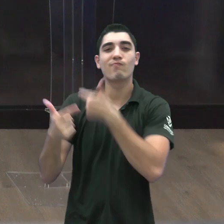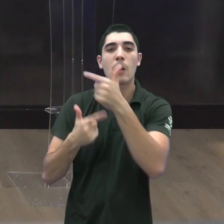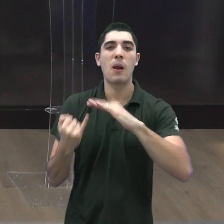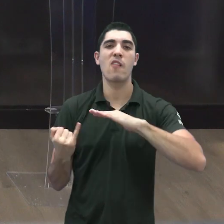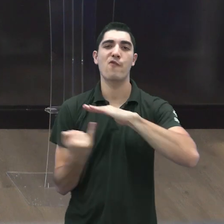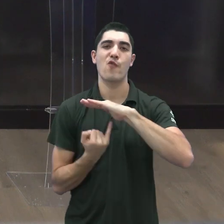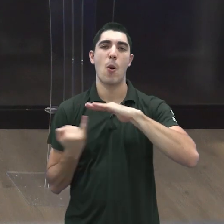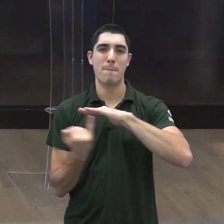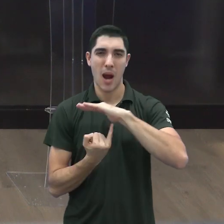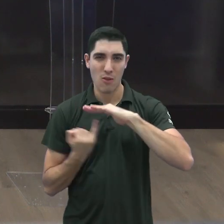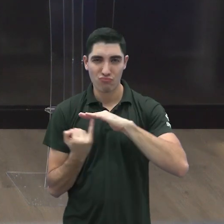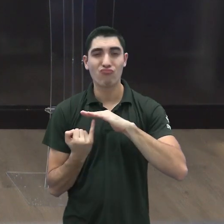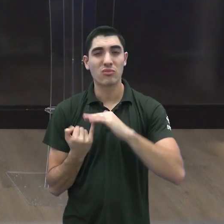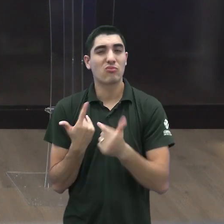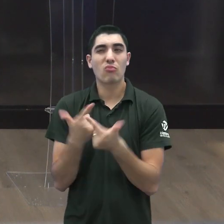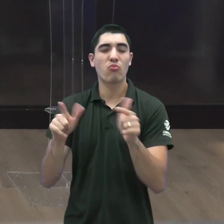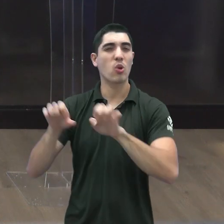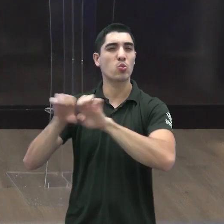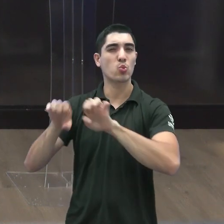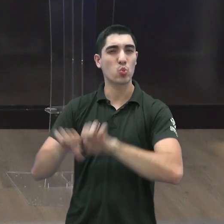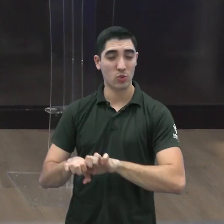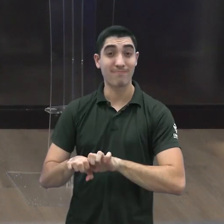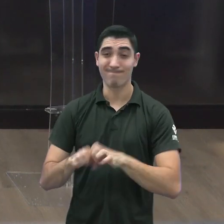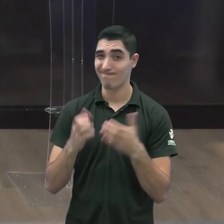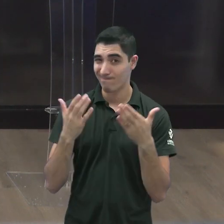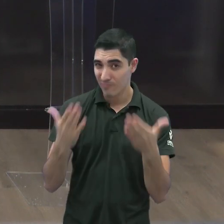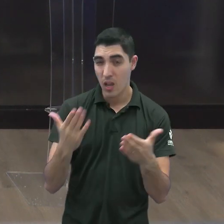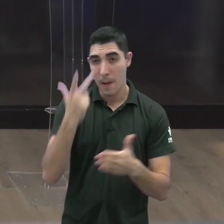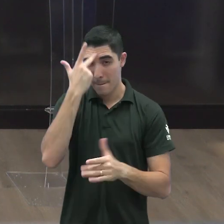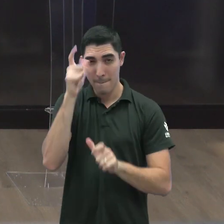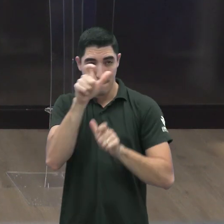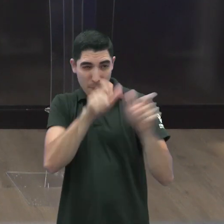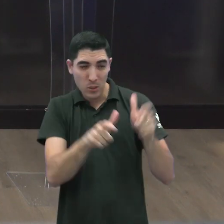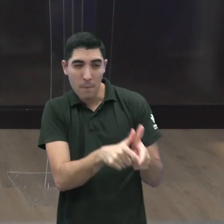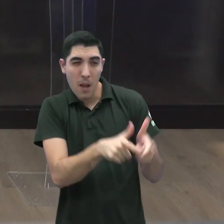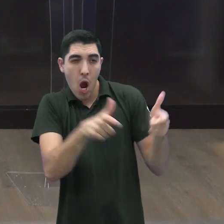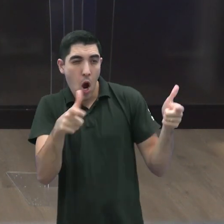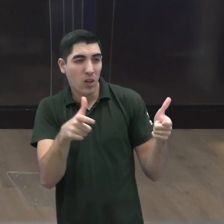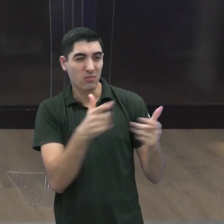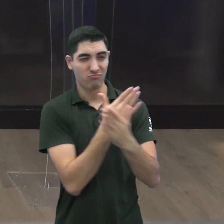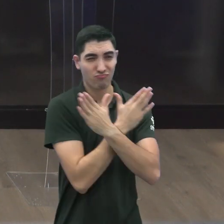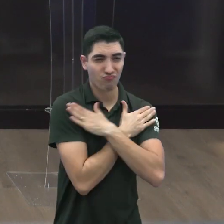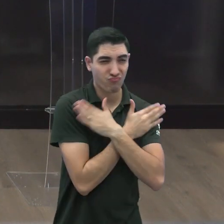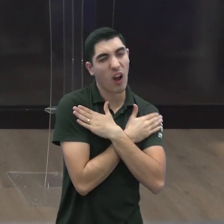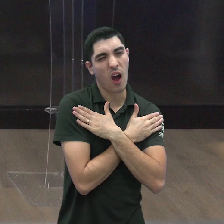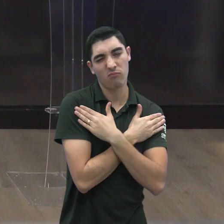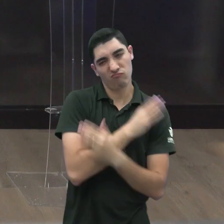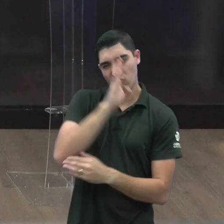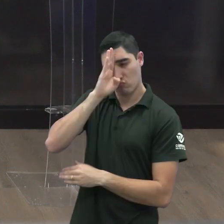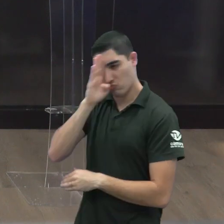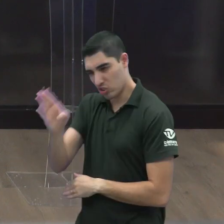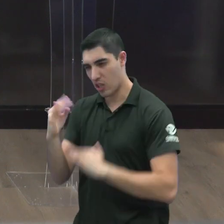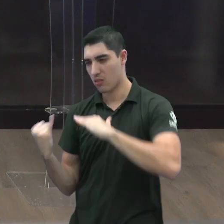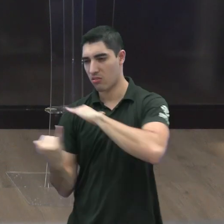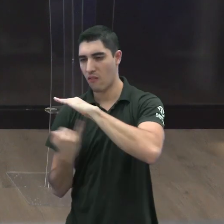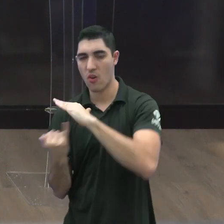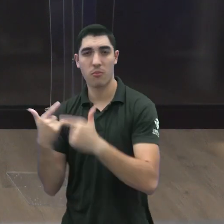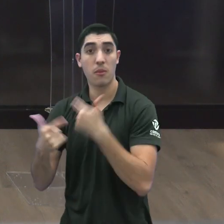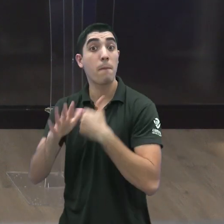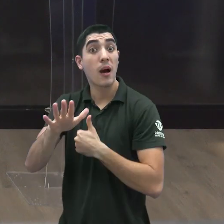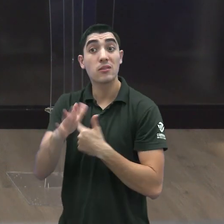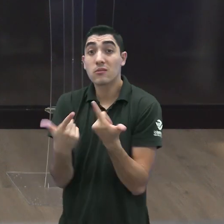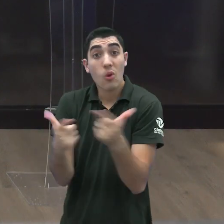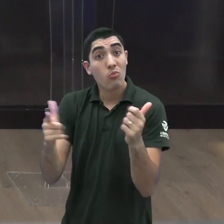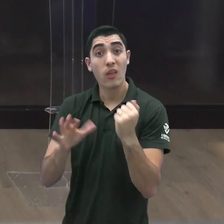que é a informalidade e a precarização do trabalho. O trabalho informal é a saída para muitos que enfrentam o desemprego, mas esbarra na falta